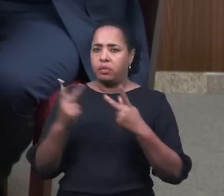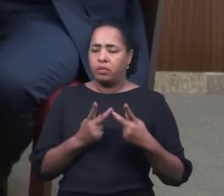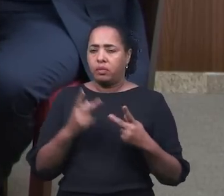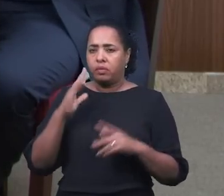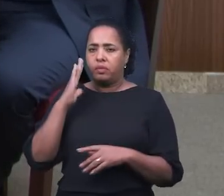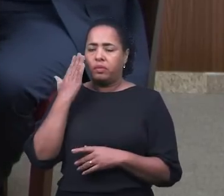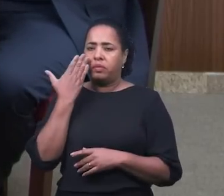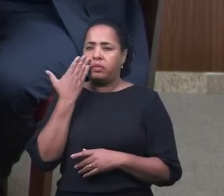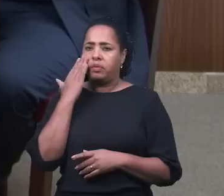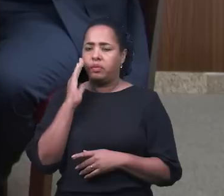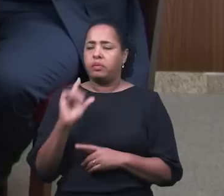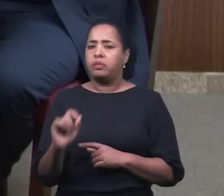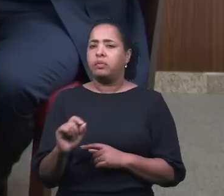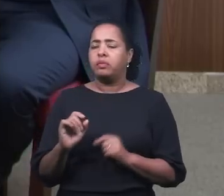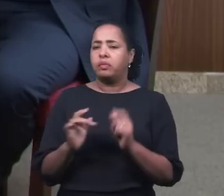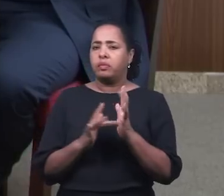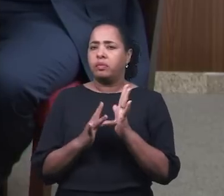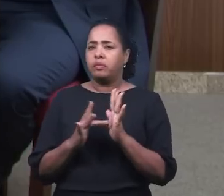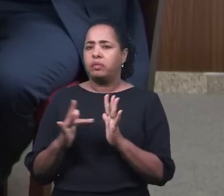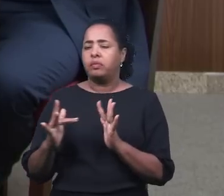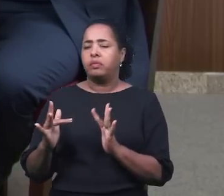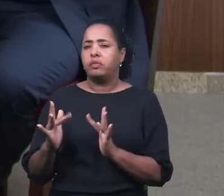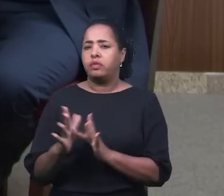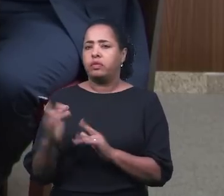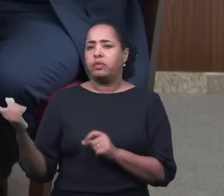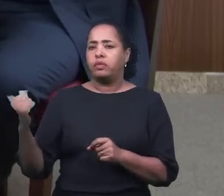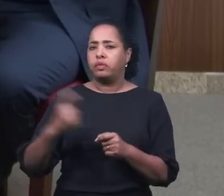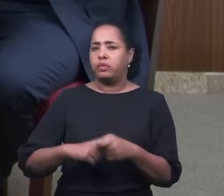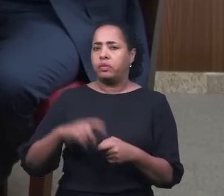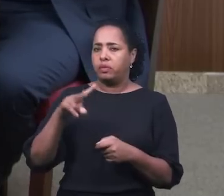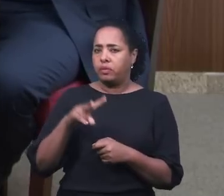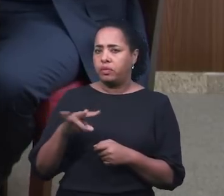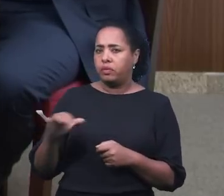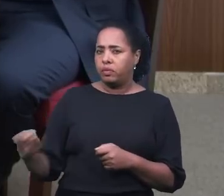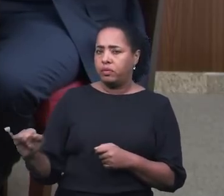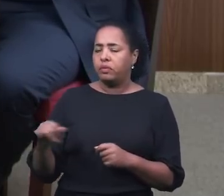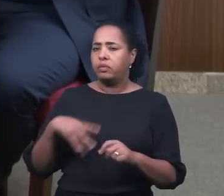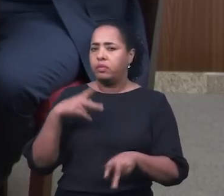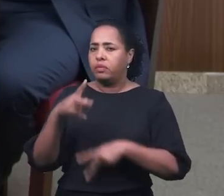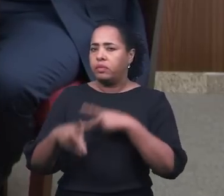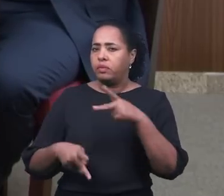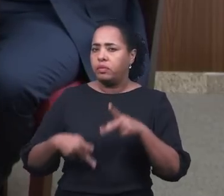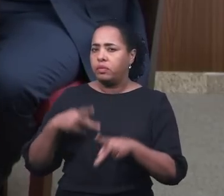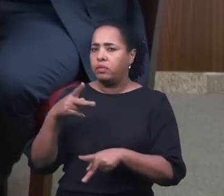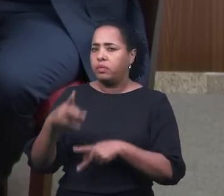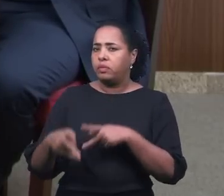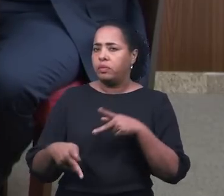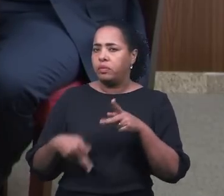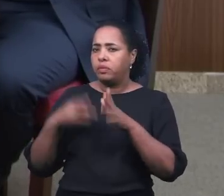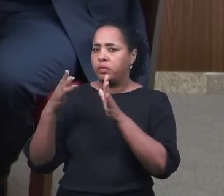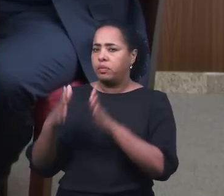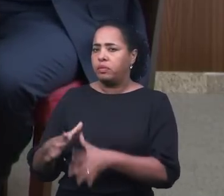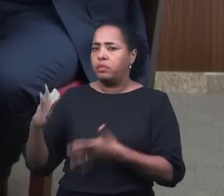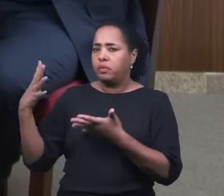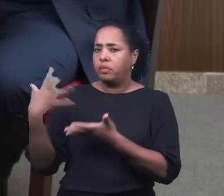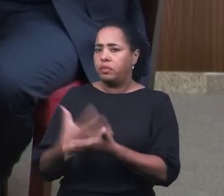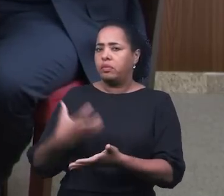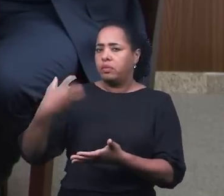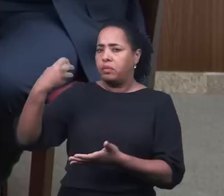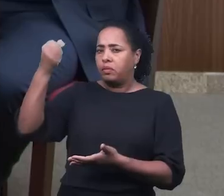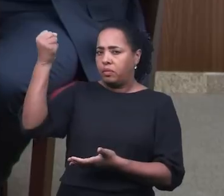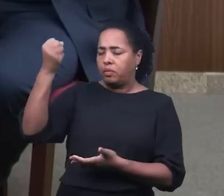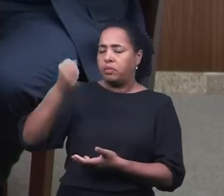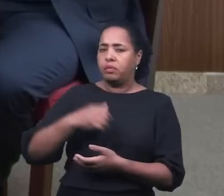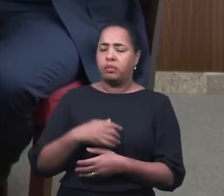entendemos que Jesus vai voltar, a igreja vai ser arrebatada, ou